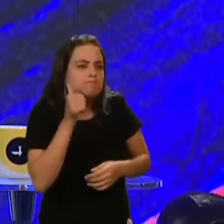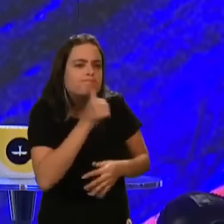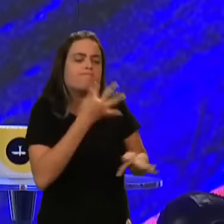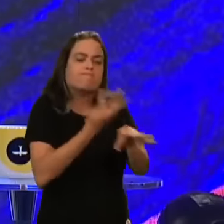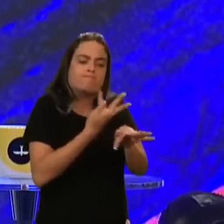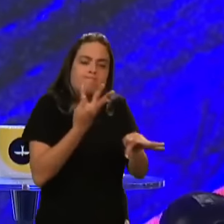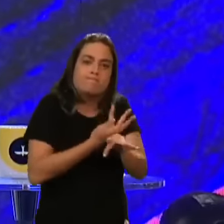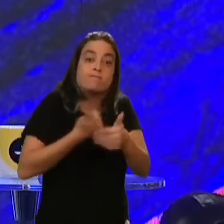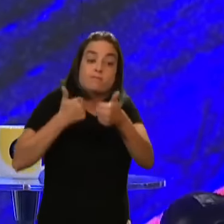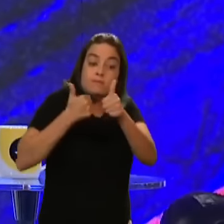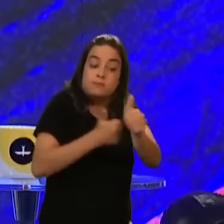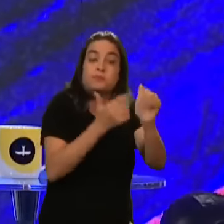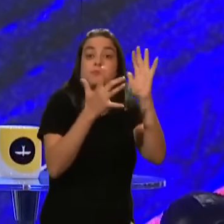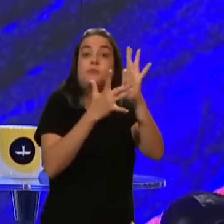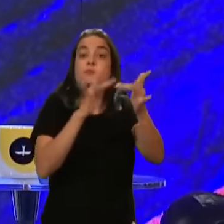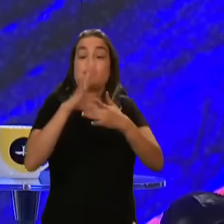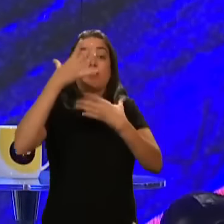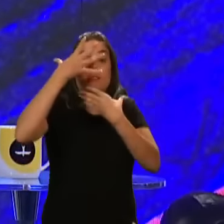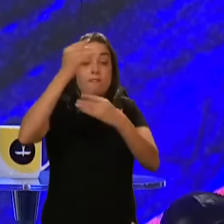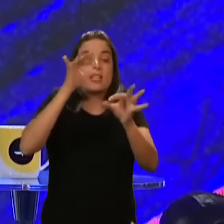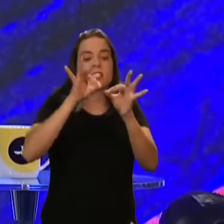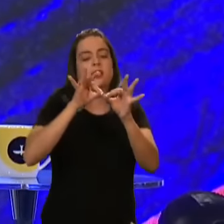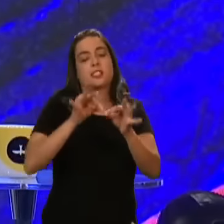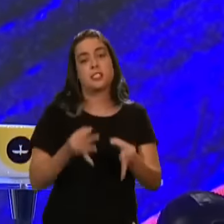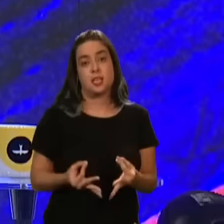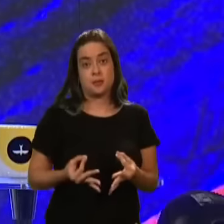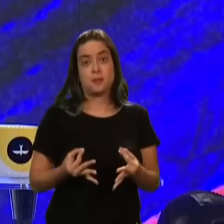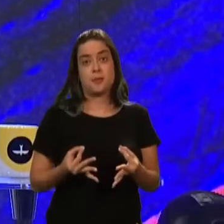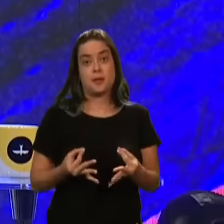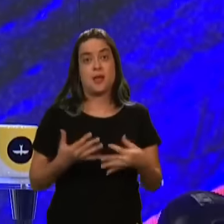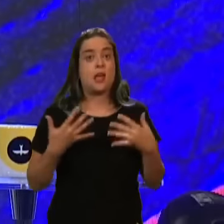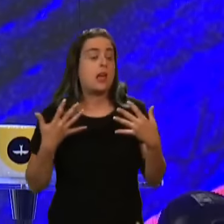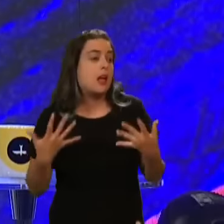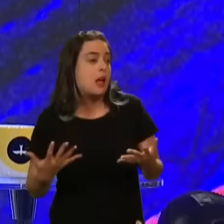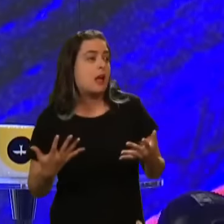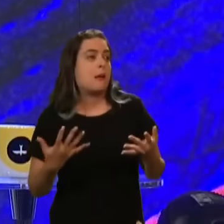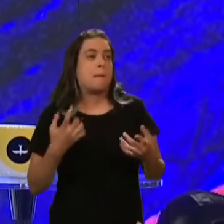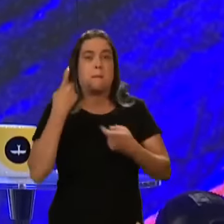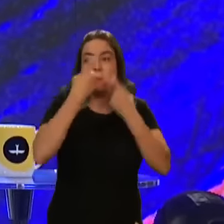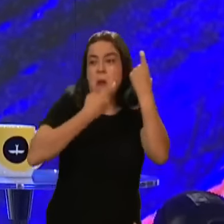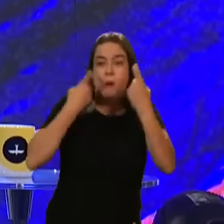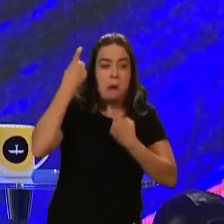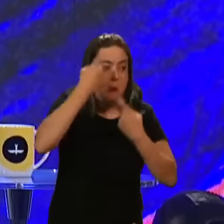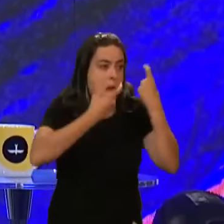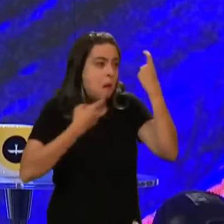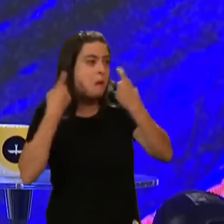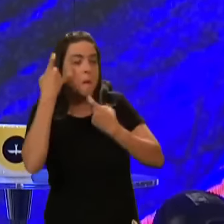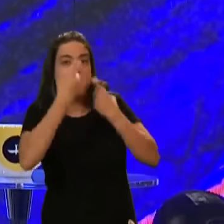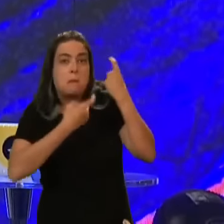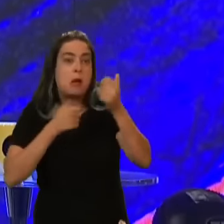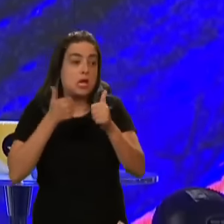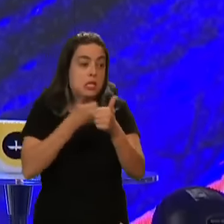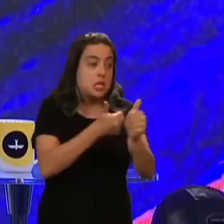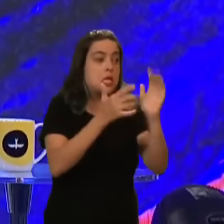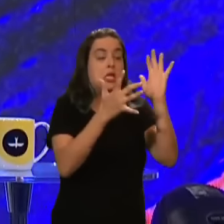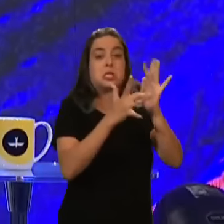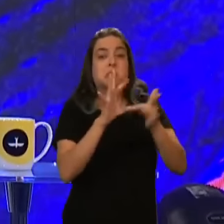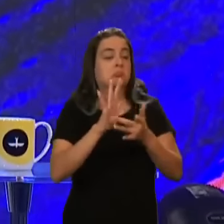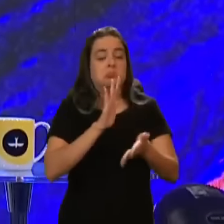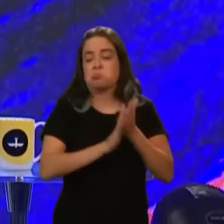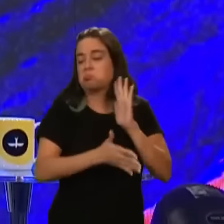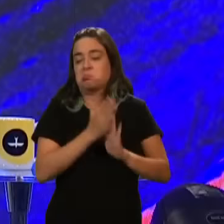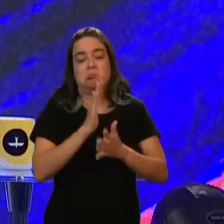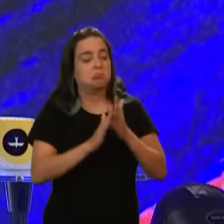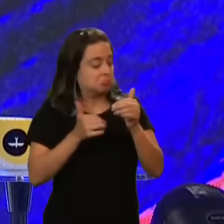de seguirem numa fé simples. Não se importaram de jogar o jogo da maneira que